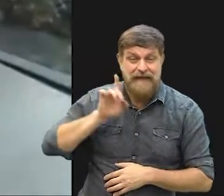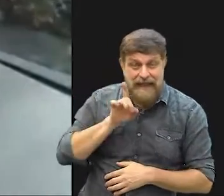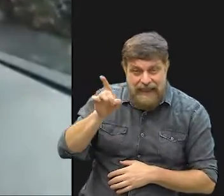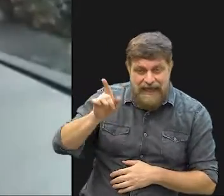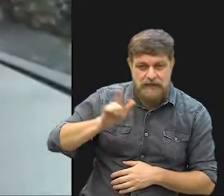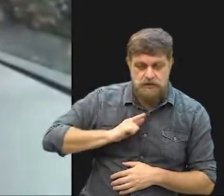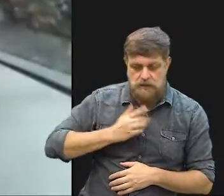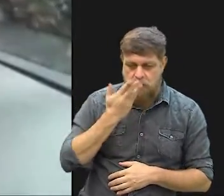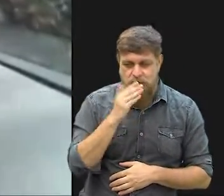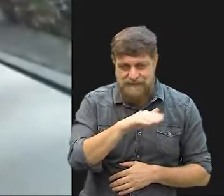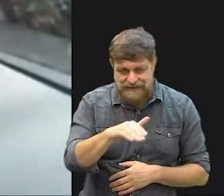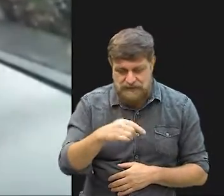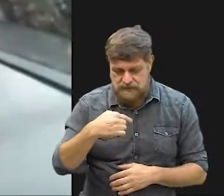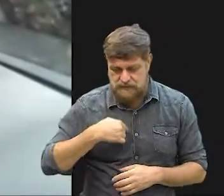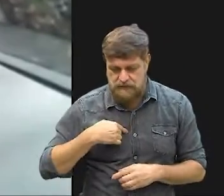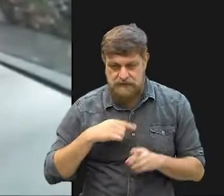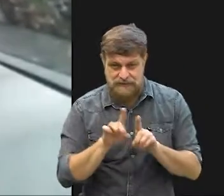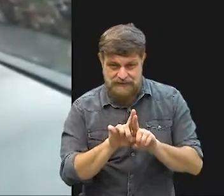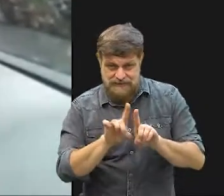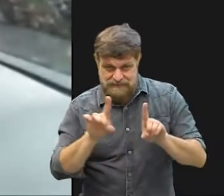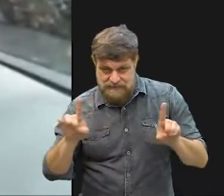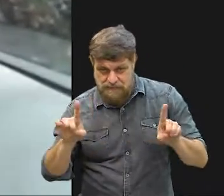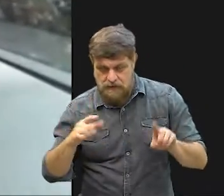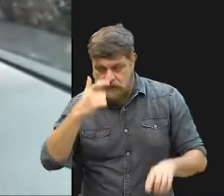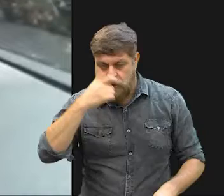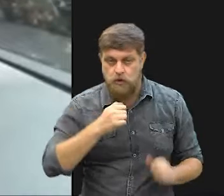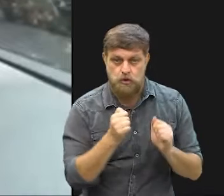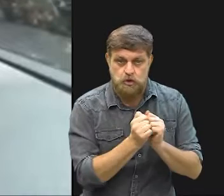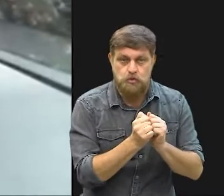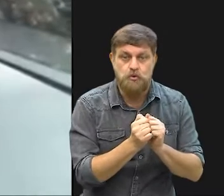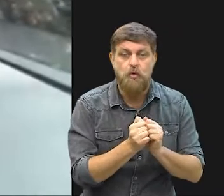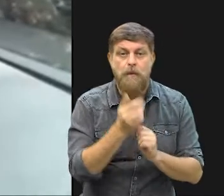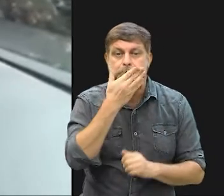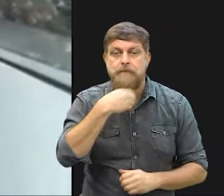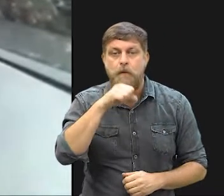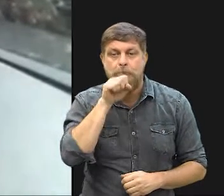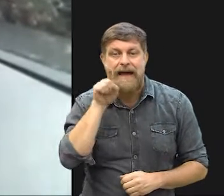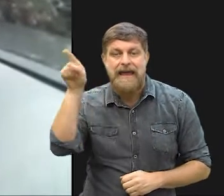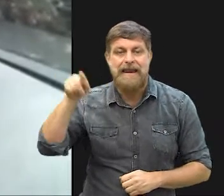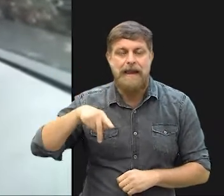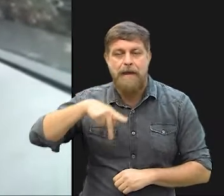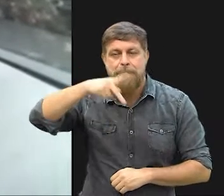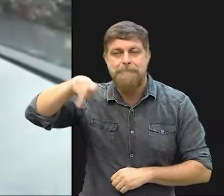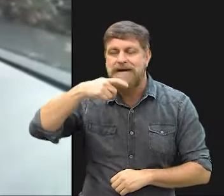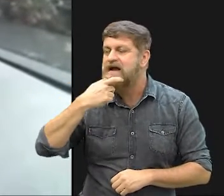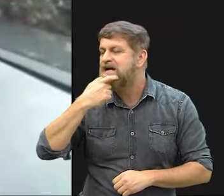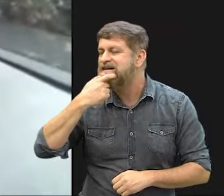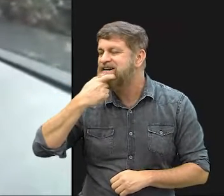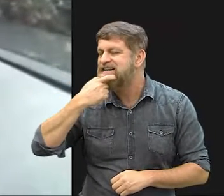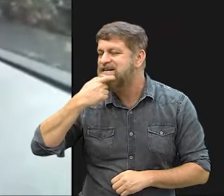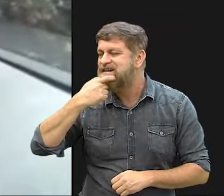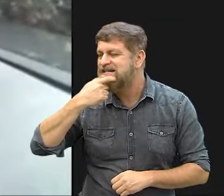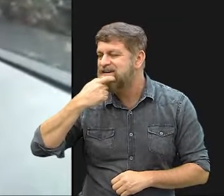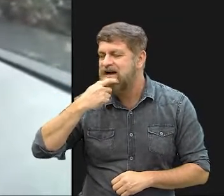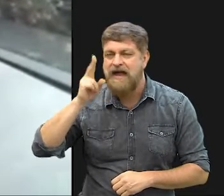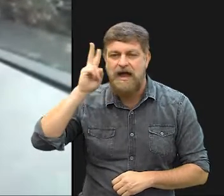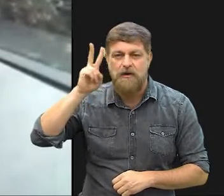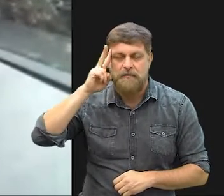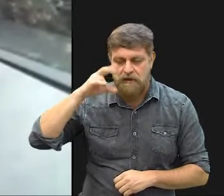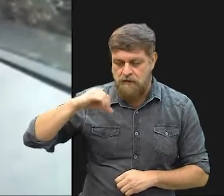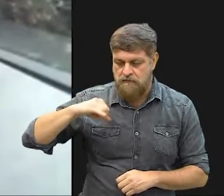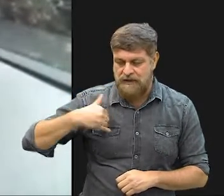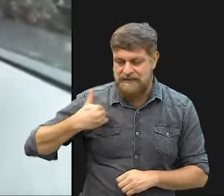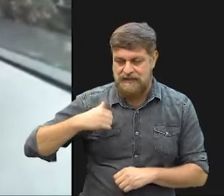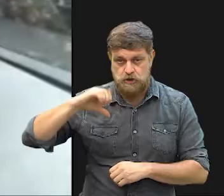existia. Quando criança, meus pais são separados, mas quando criança eu morei com meu pai na Inglaterra. Então eu me lembrava de como já era avançado, né? Com